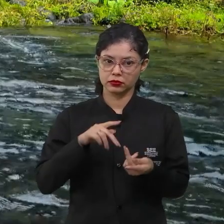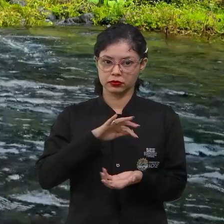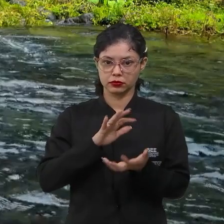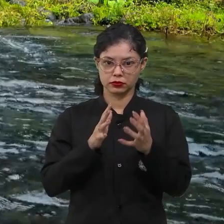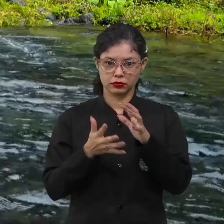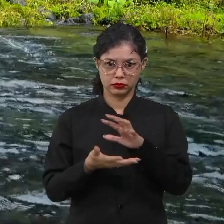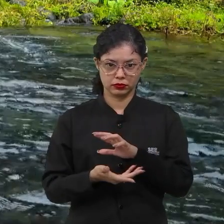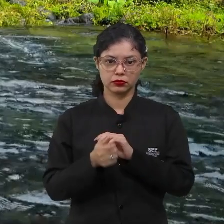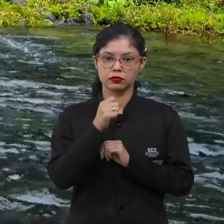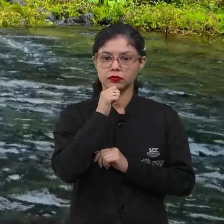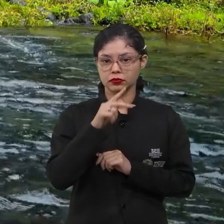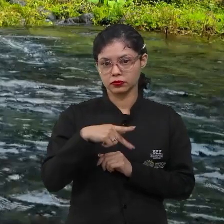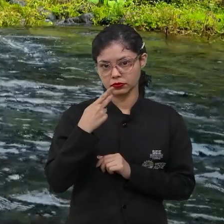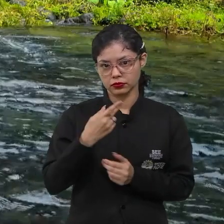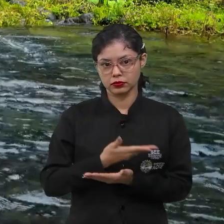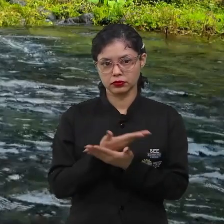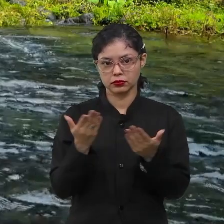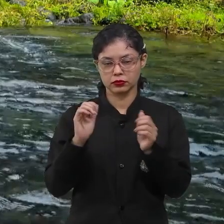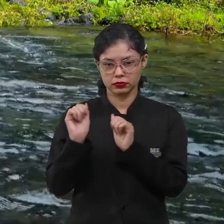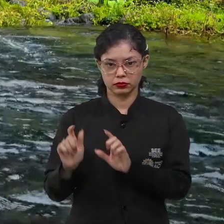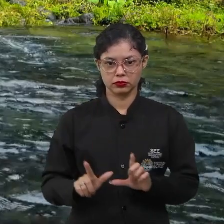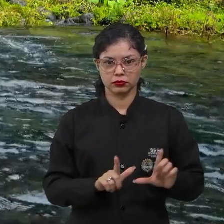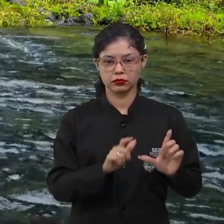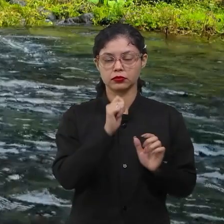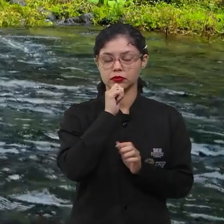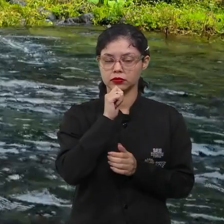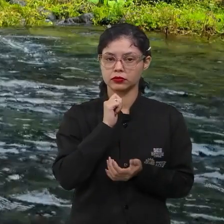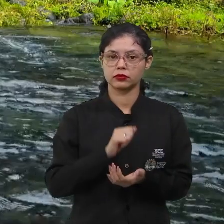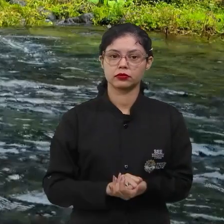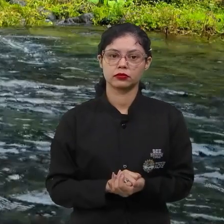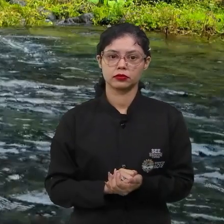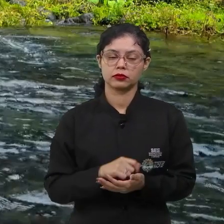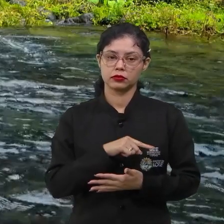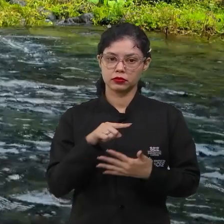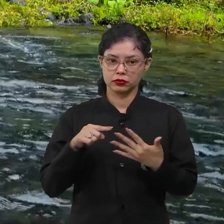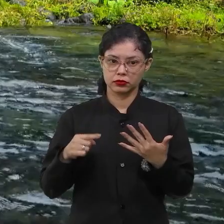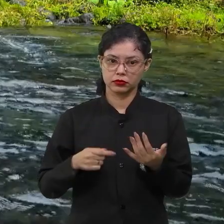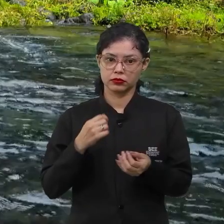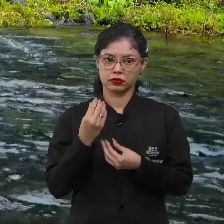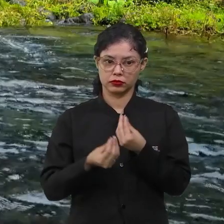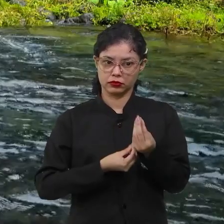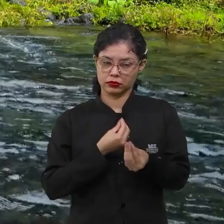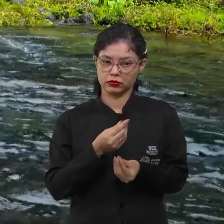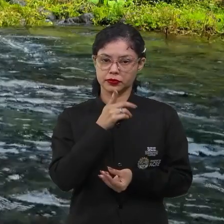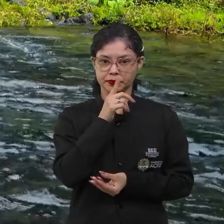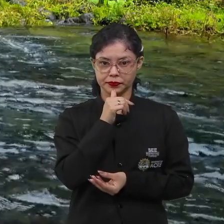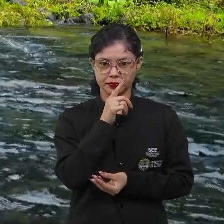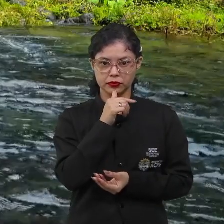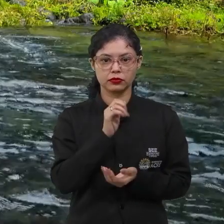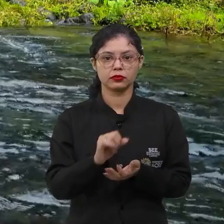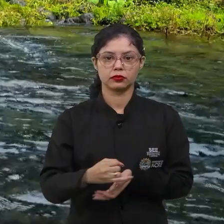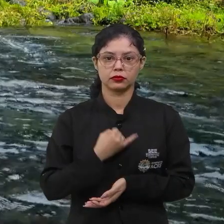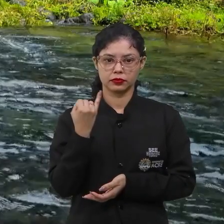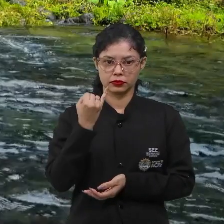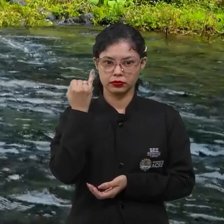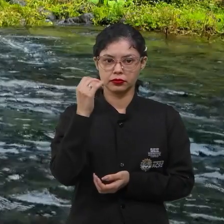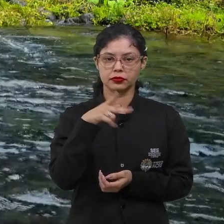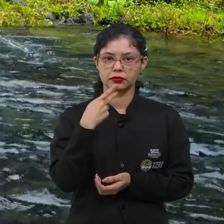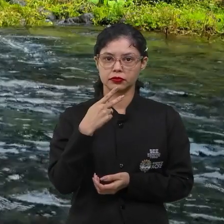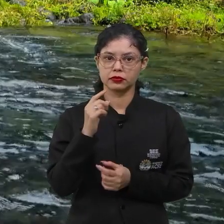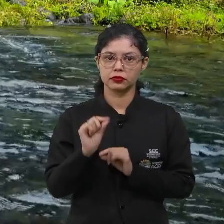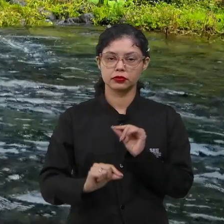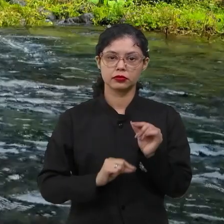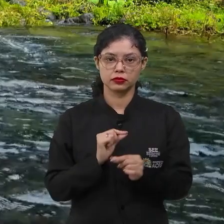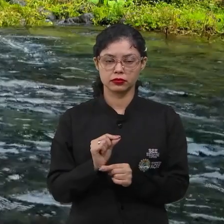que eu acabei de informar no slide anterior. Ou seja, recursos naturais como água, principalmente quando falamos